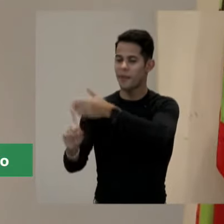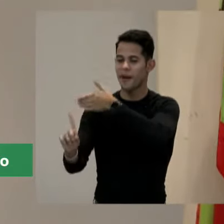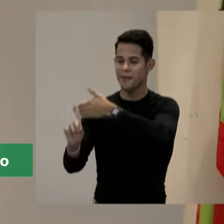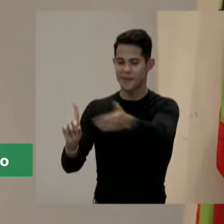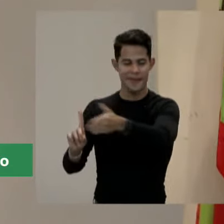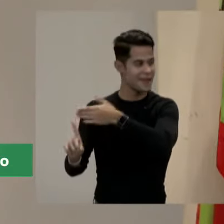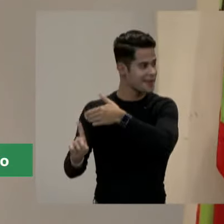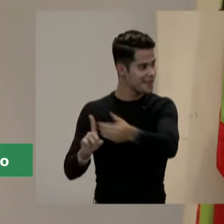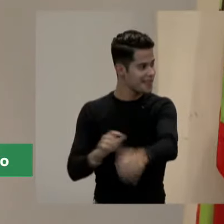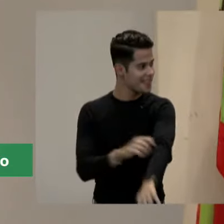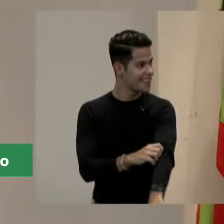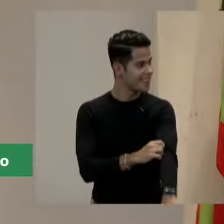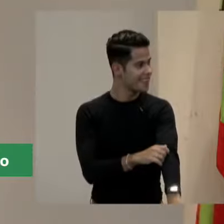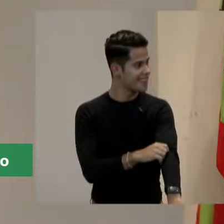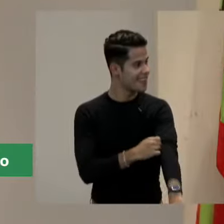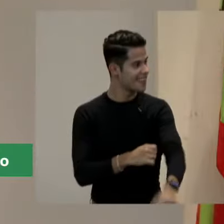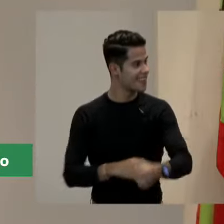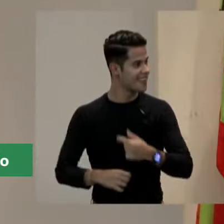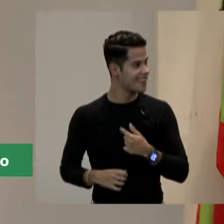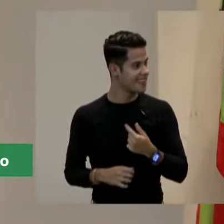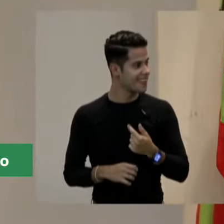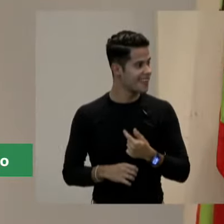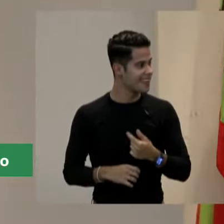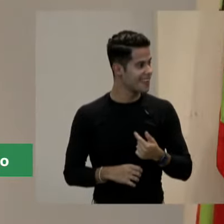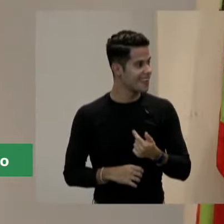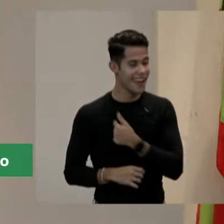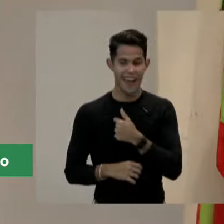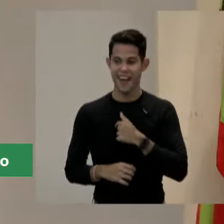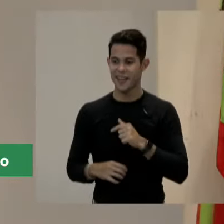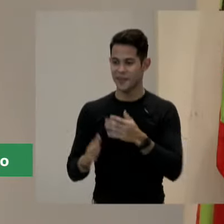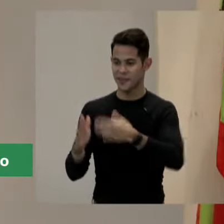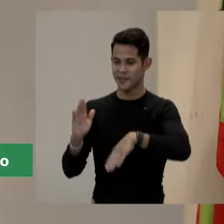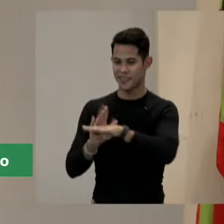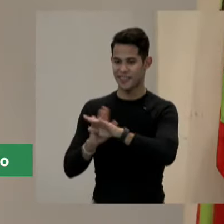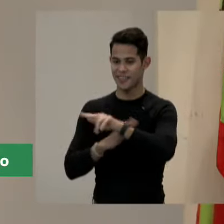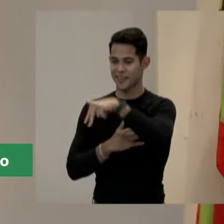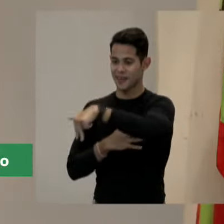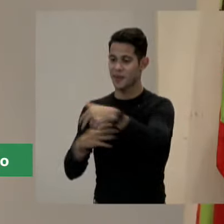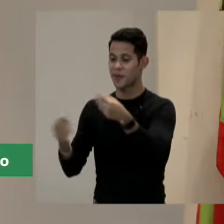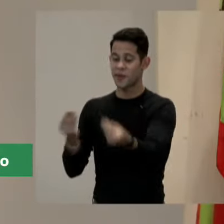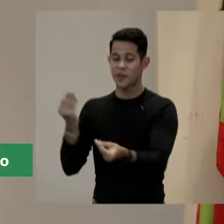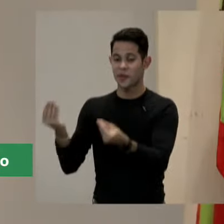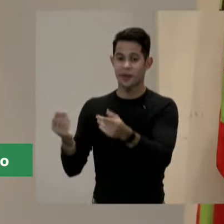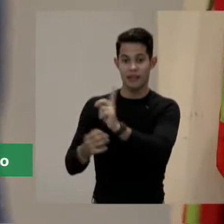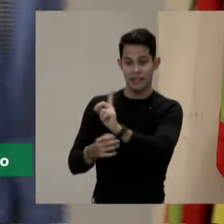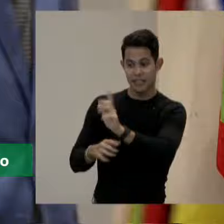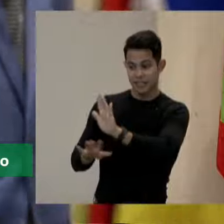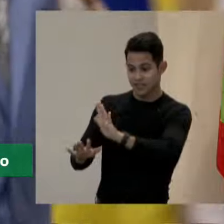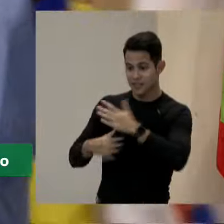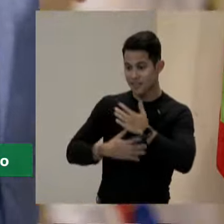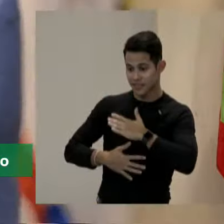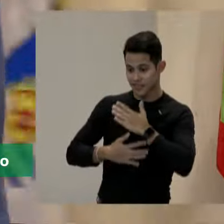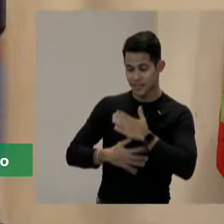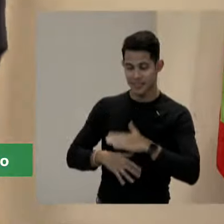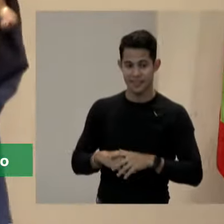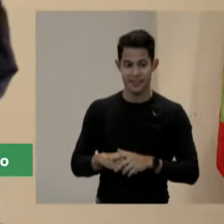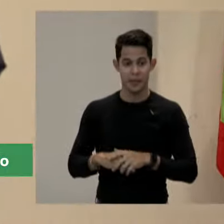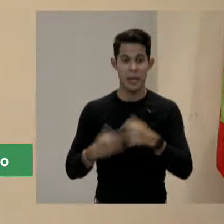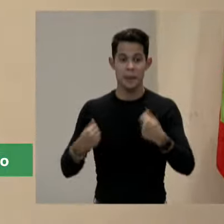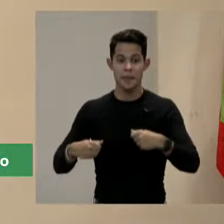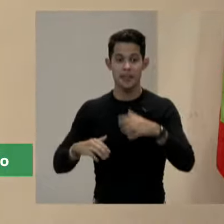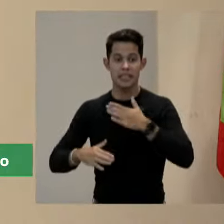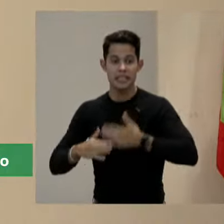E eu tenho pé, eu chego por baixo, deixa que é comigo. Ela, não, ninguém age assim, Tião, tem que ter